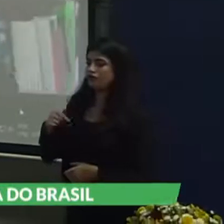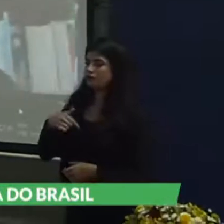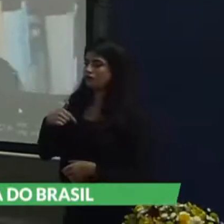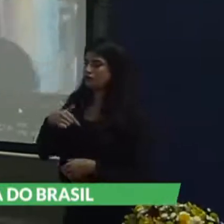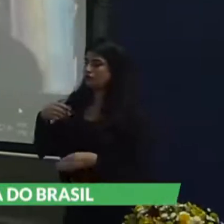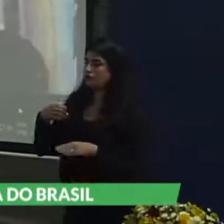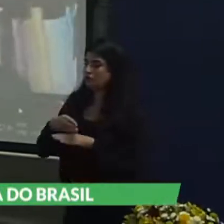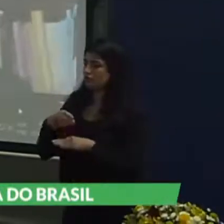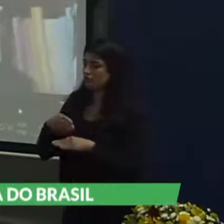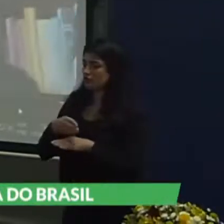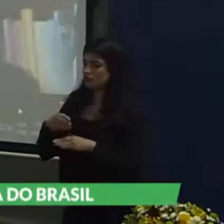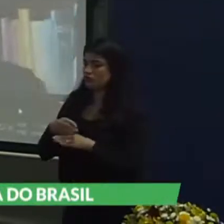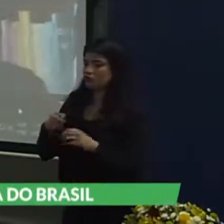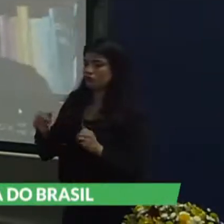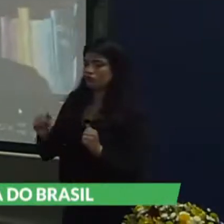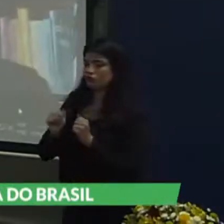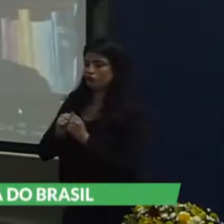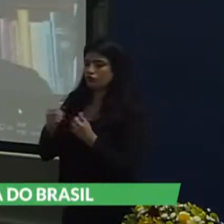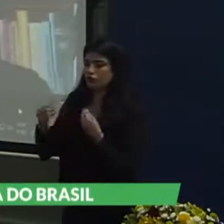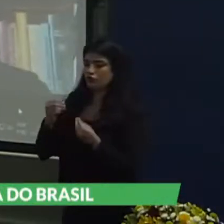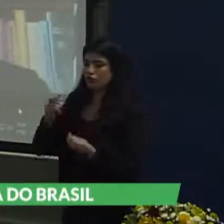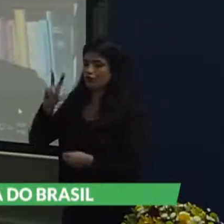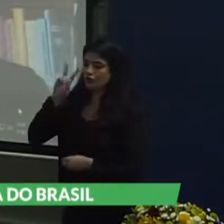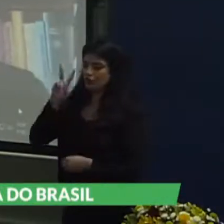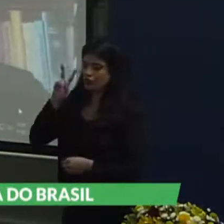participei quase que integralmente dessa história,